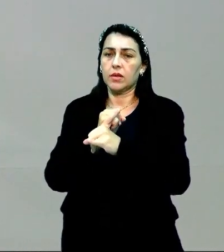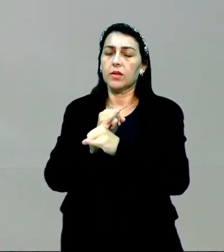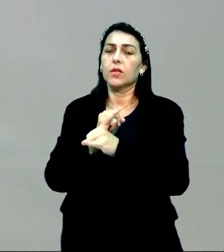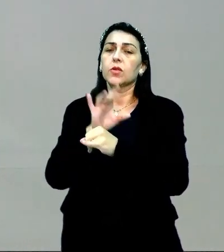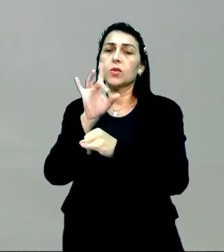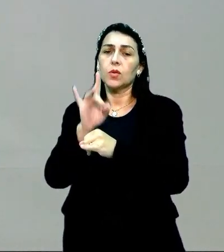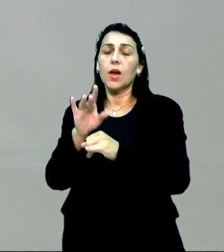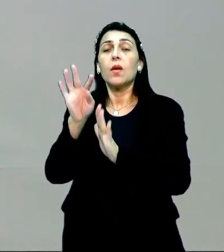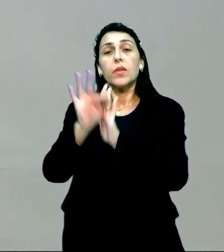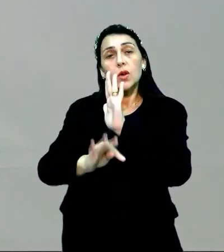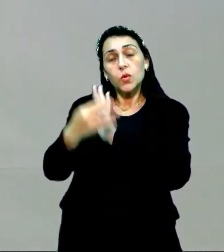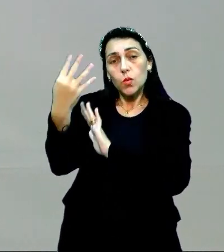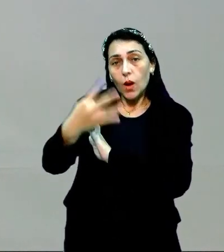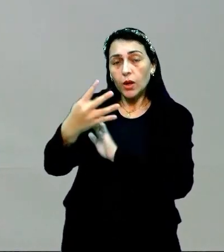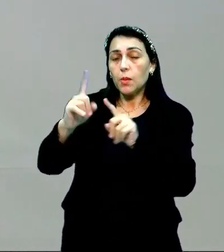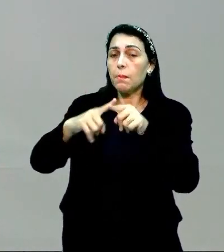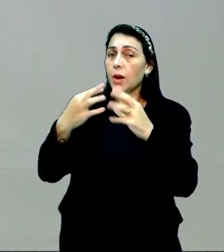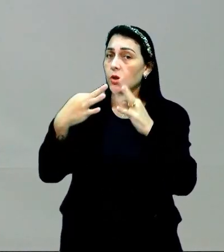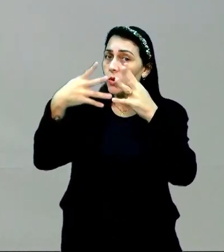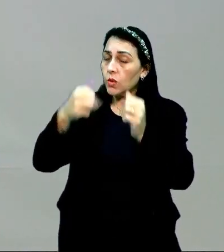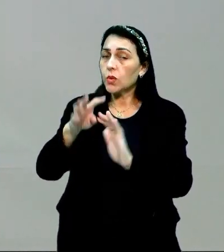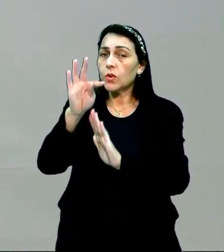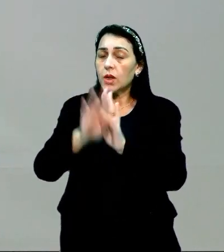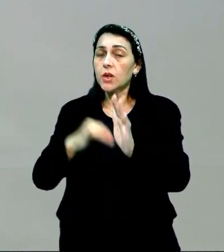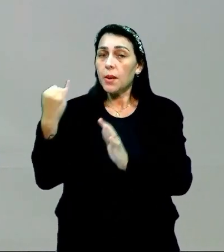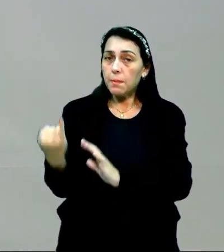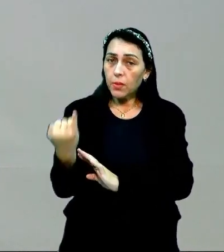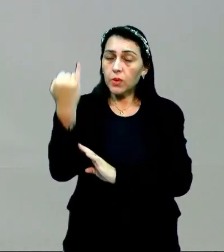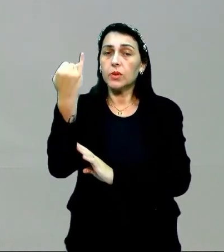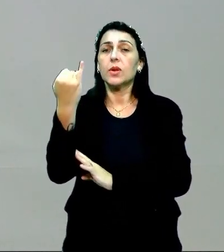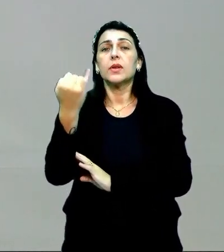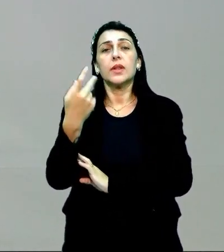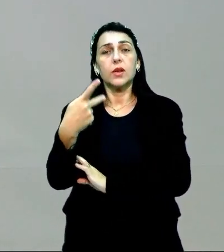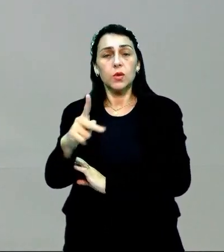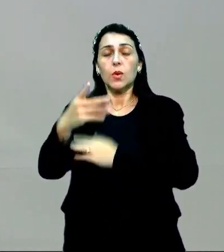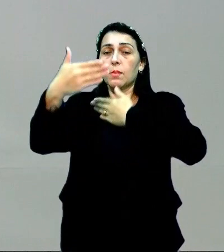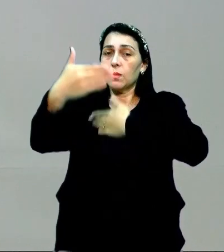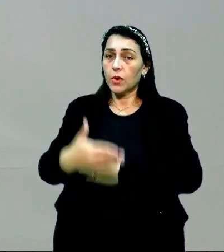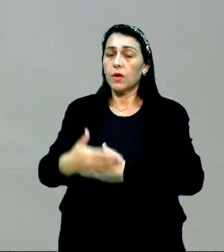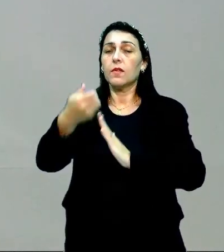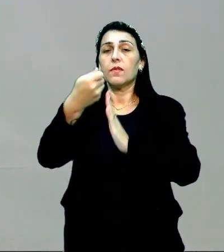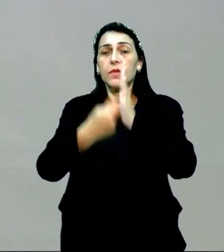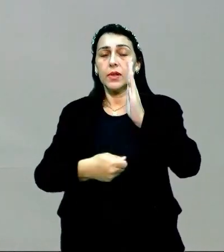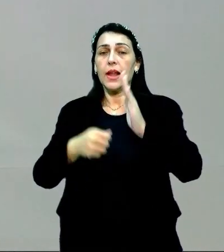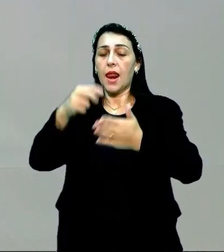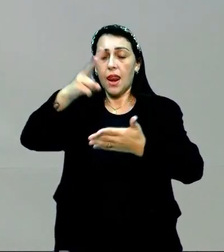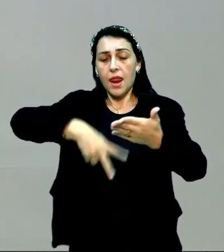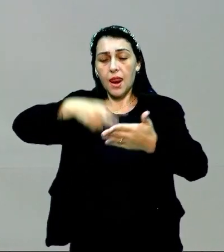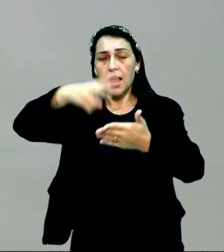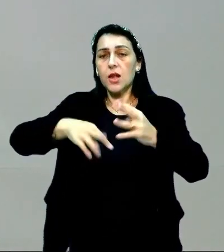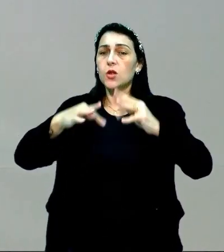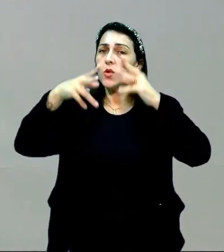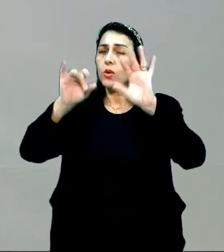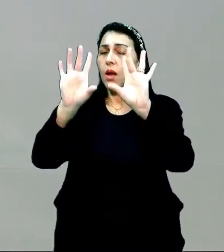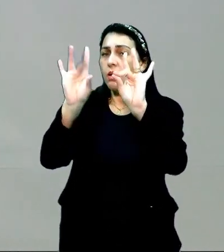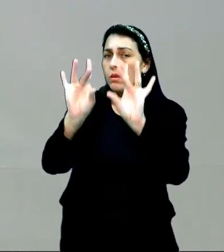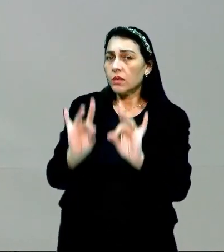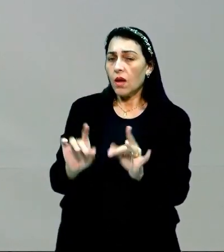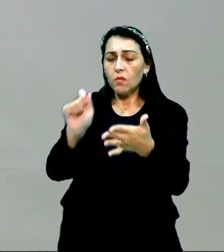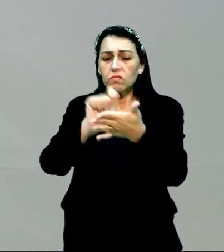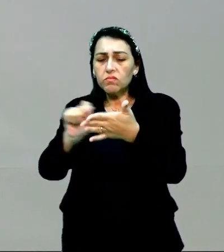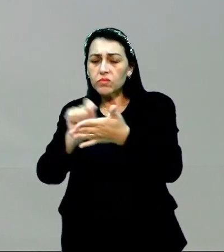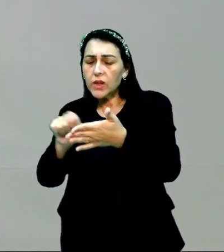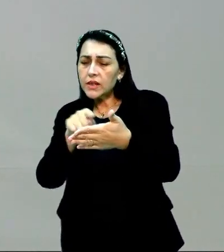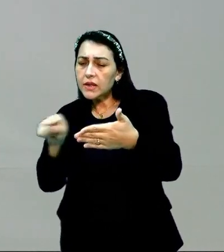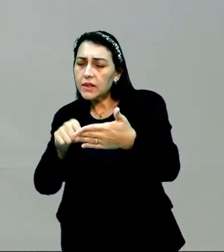ater somente ao texto 4, mas todos os textos são importantes. Na sua prova da redação você vai ler todos eles de forma minuciosa, vai